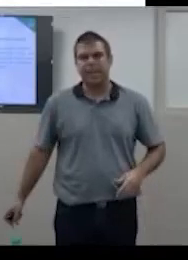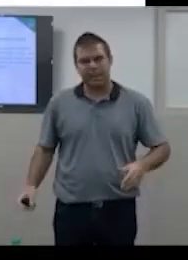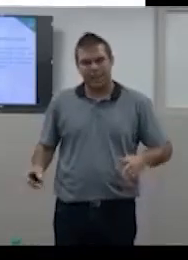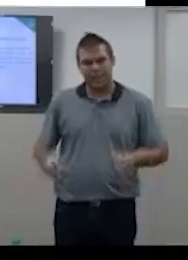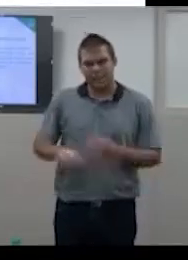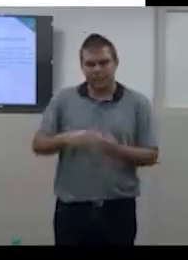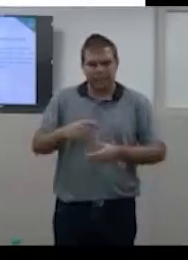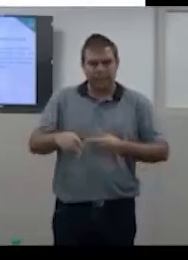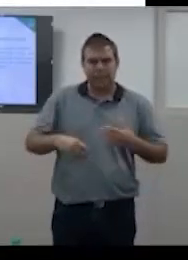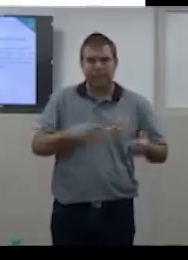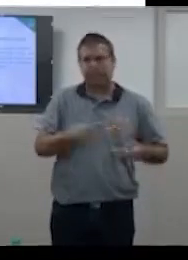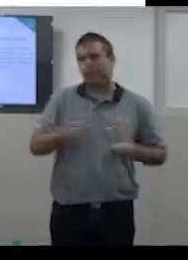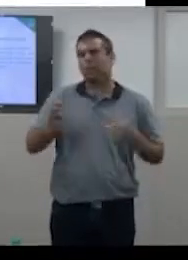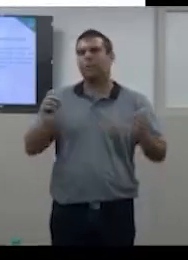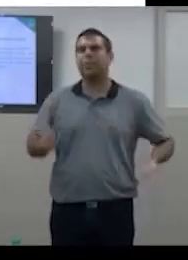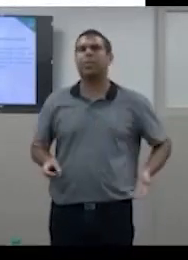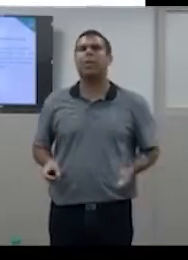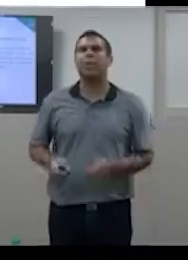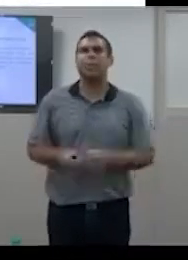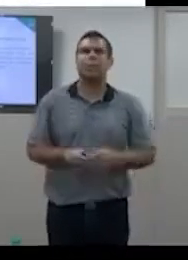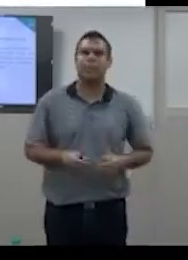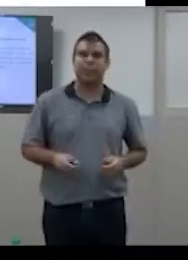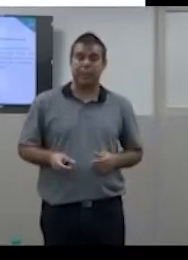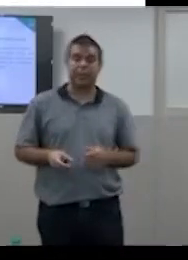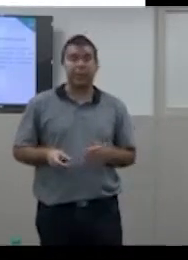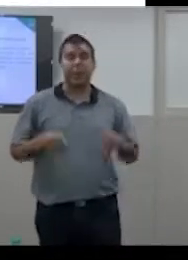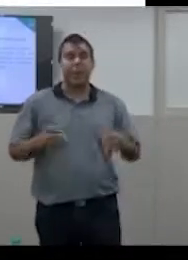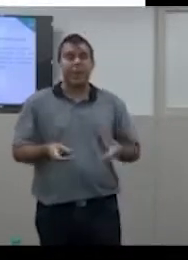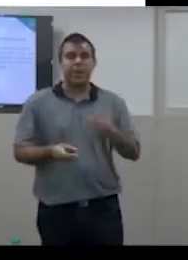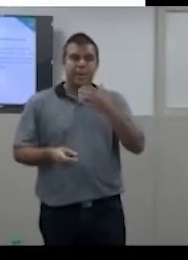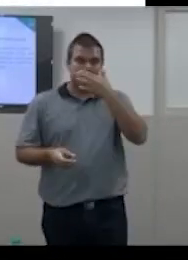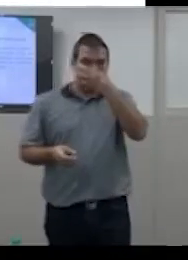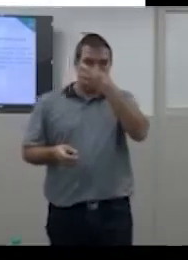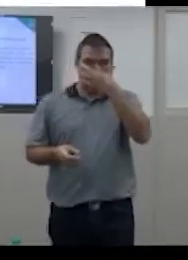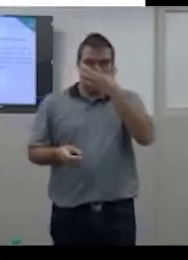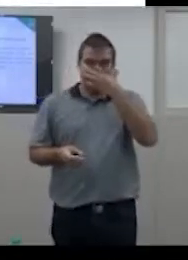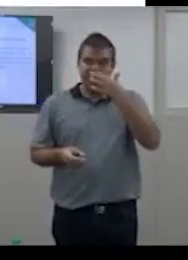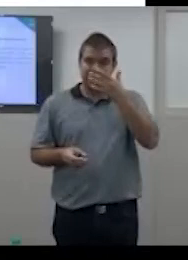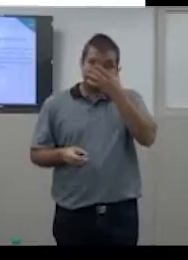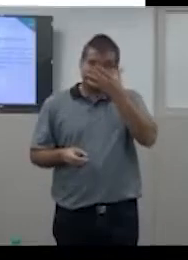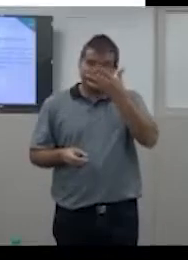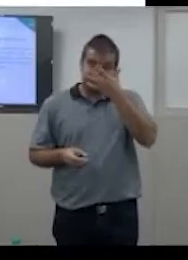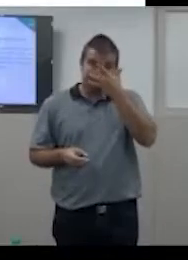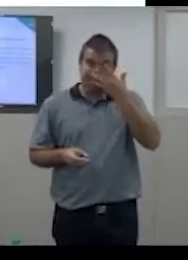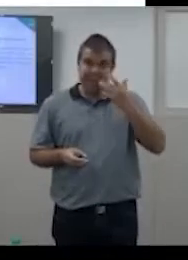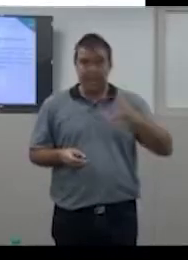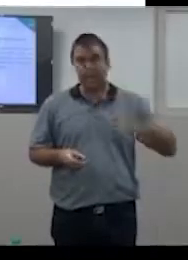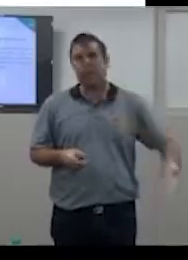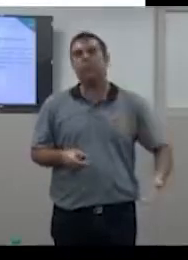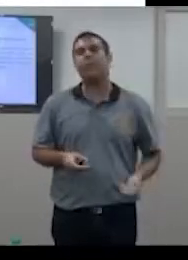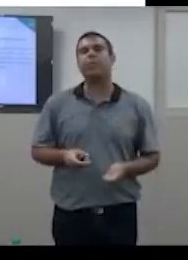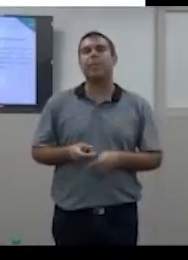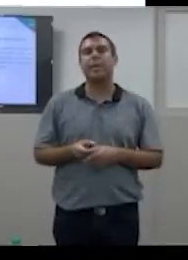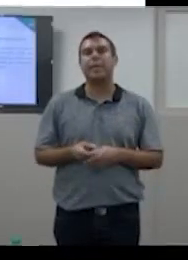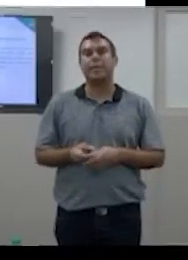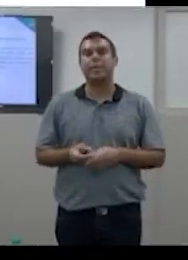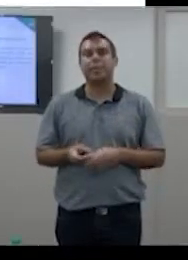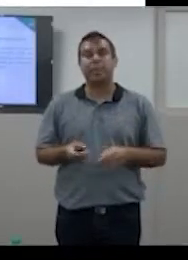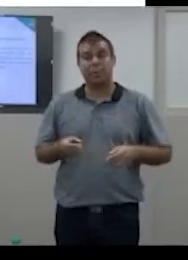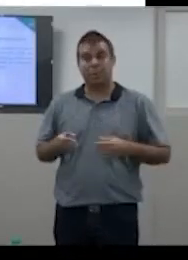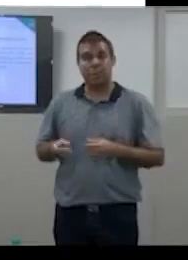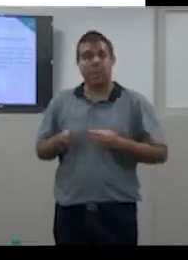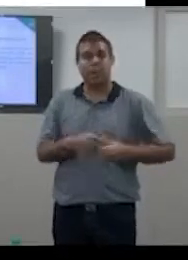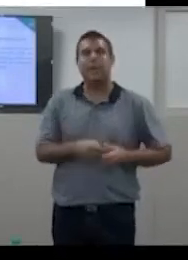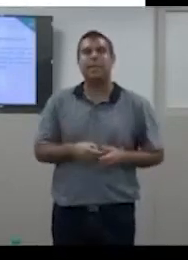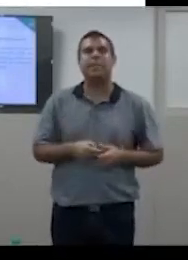pega leite e aí você faz a mistura, coloca ali o que você quiser e daí você pega e vai ter essa estruturação aí aonde você consegue estar